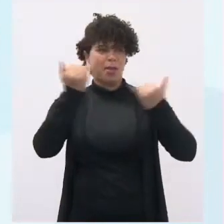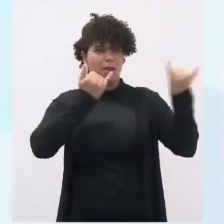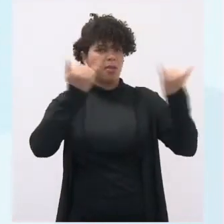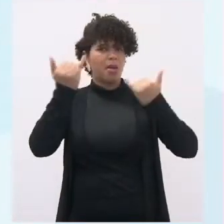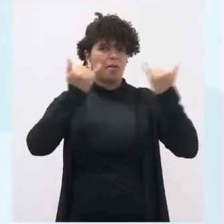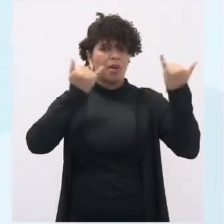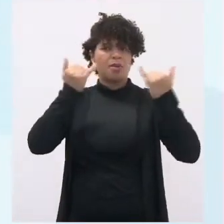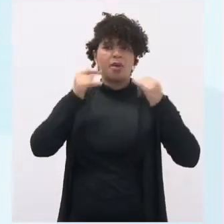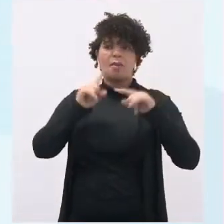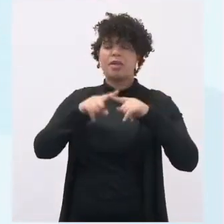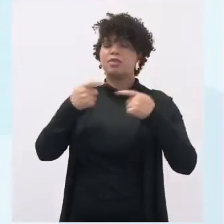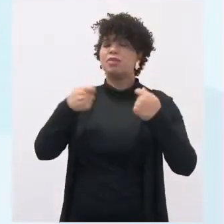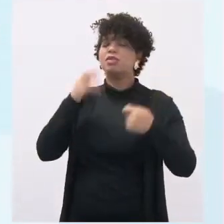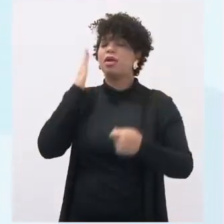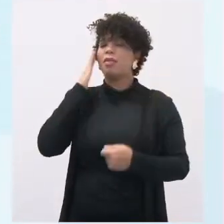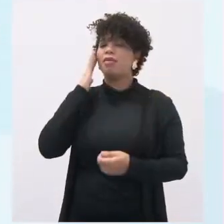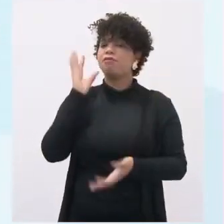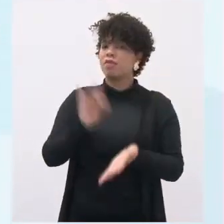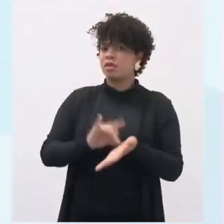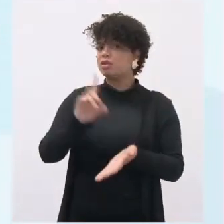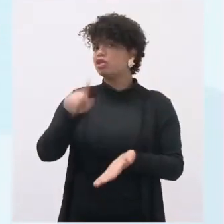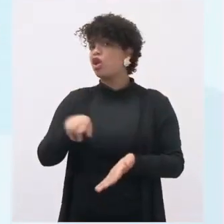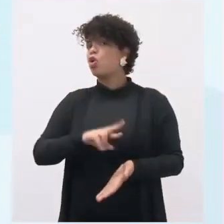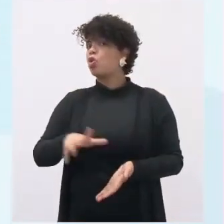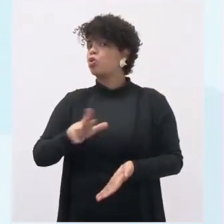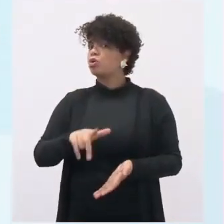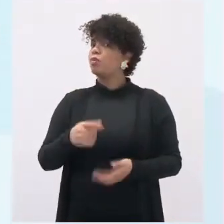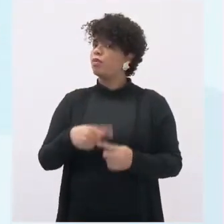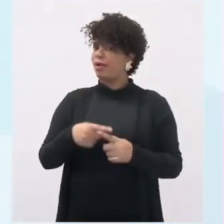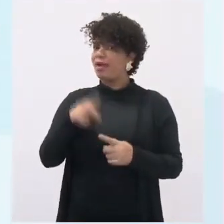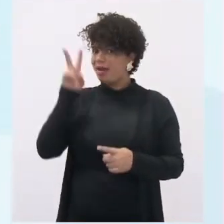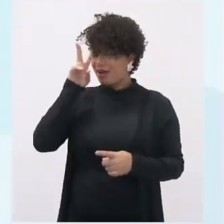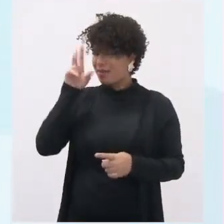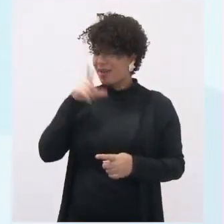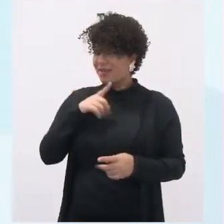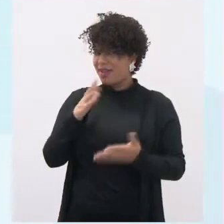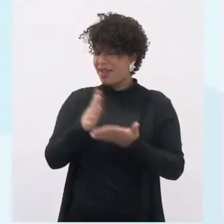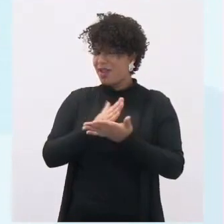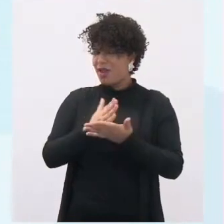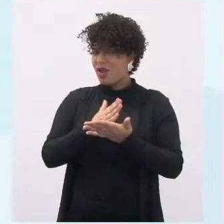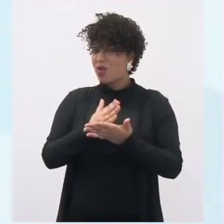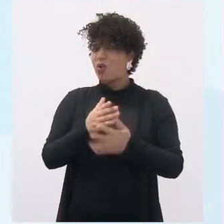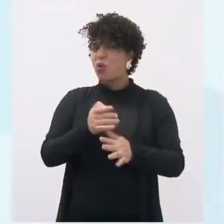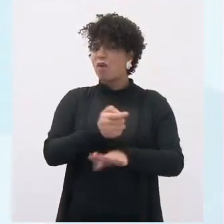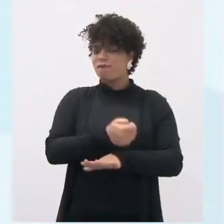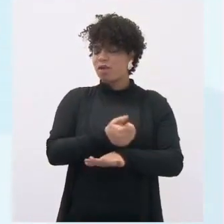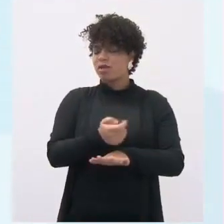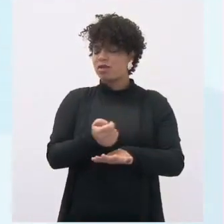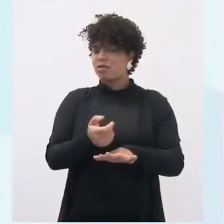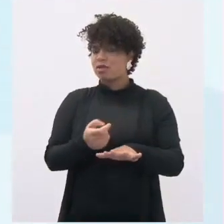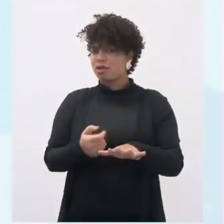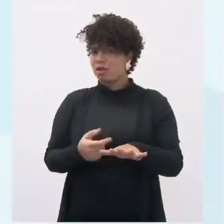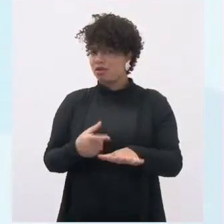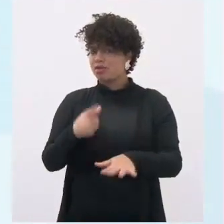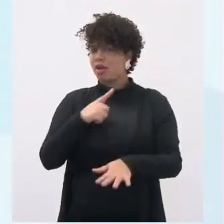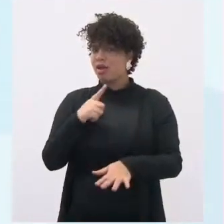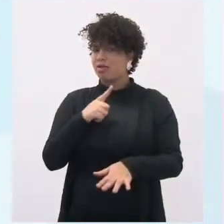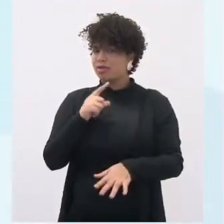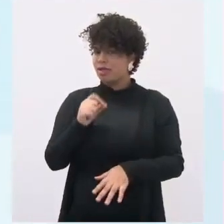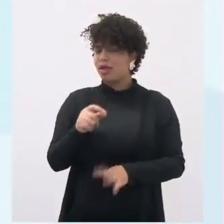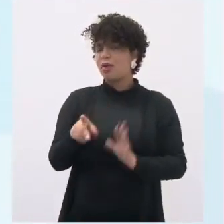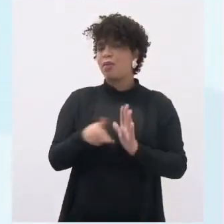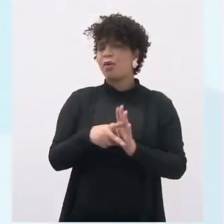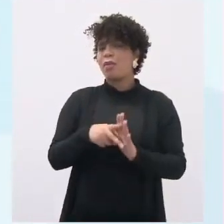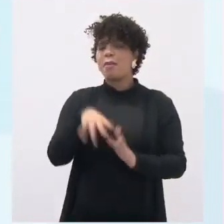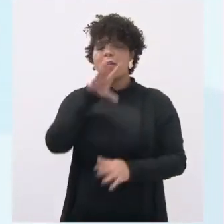via tecnologias, via WhatsApp. Antes das comunicações digitais, as tecnologias, nós tínhamos as comunicações